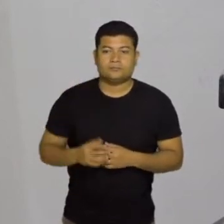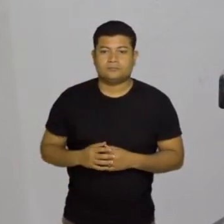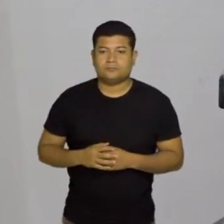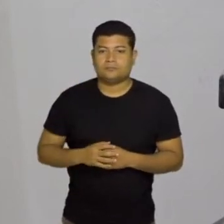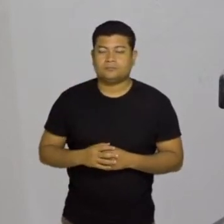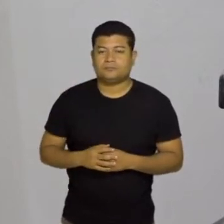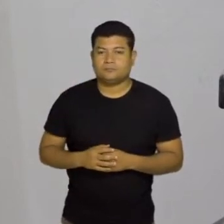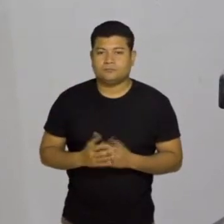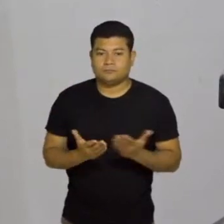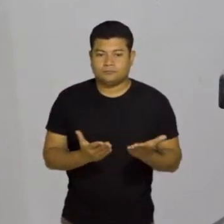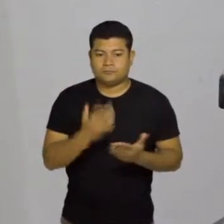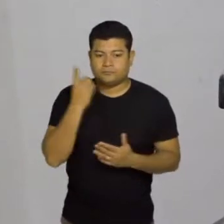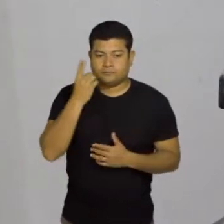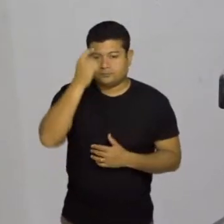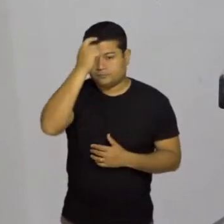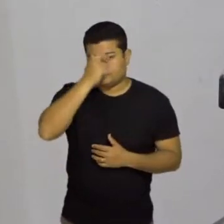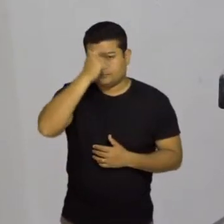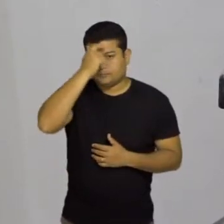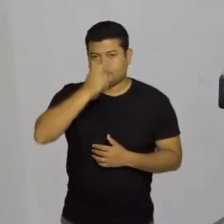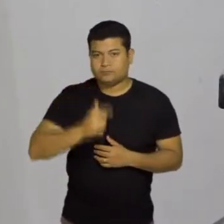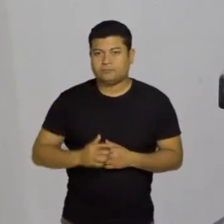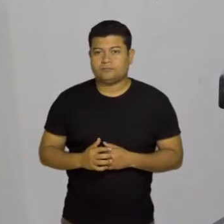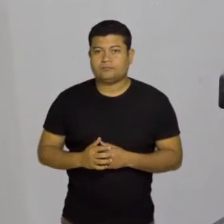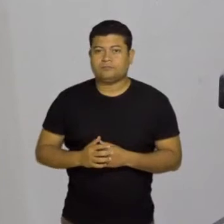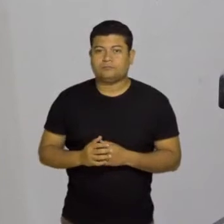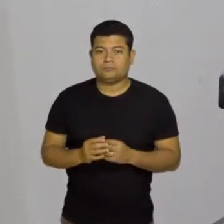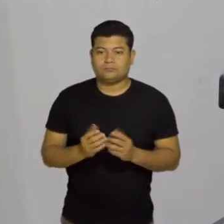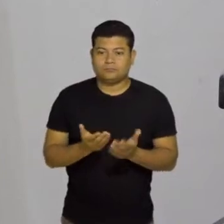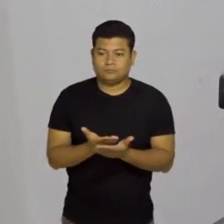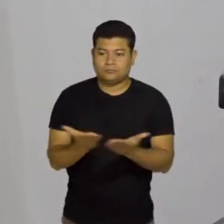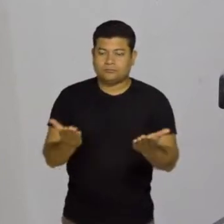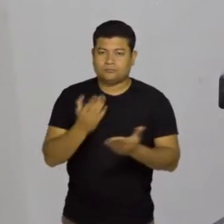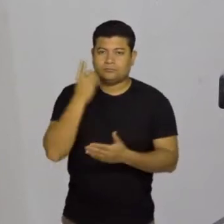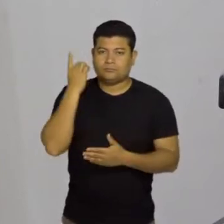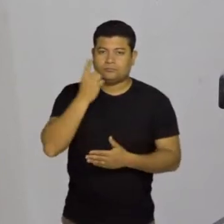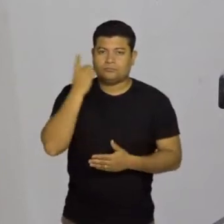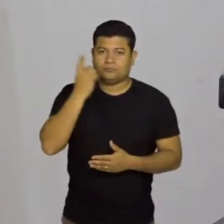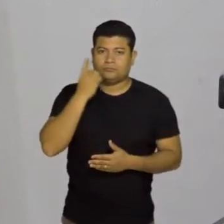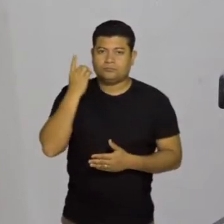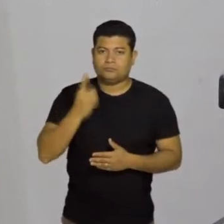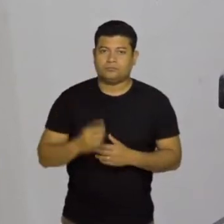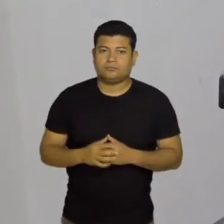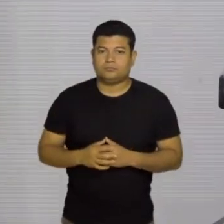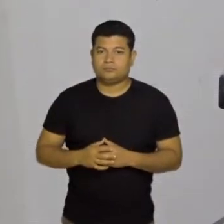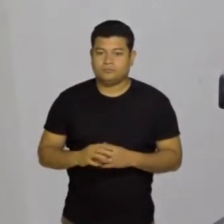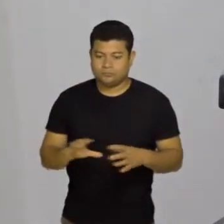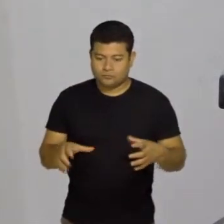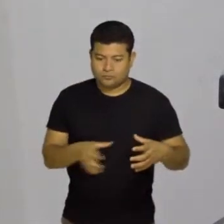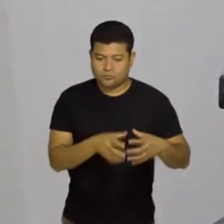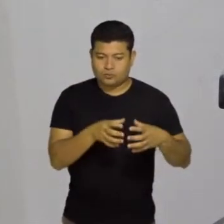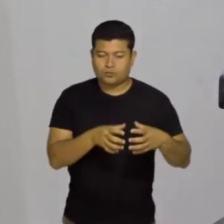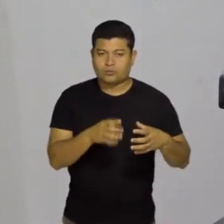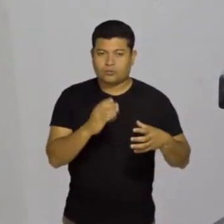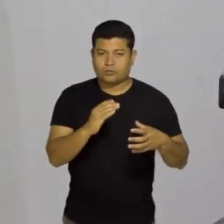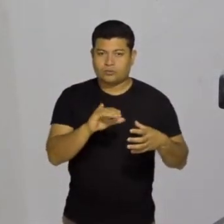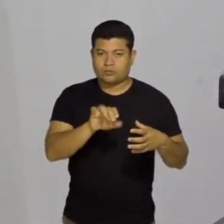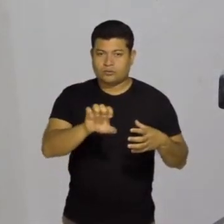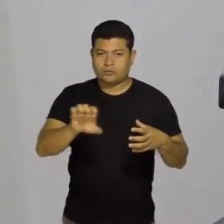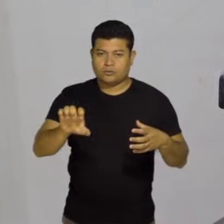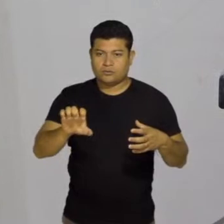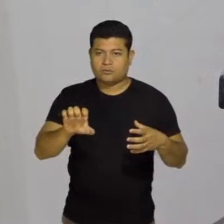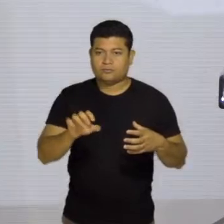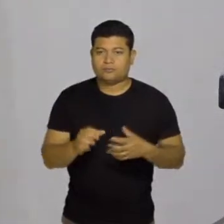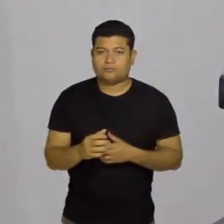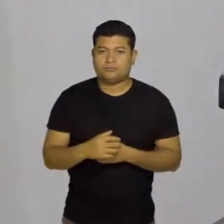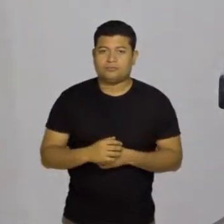deputado Maurício, demais deputados, nossa equipe do CIE, nosso superintendente